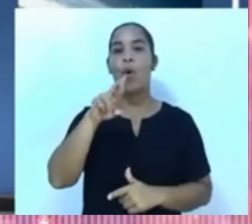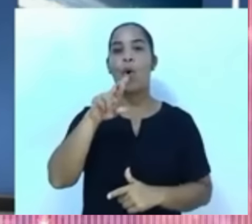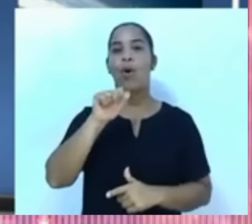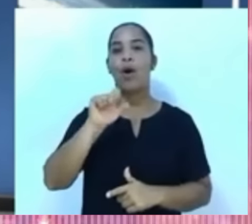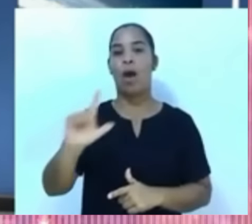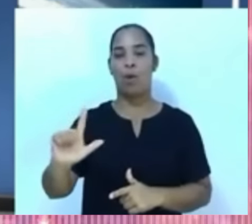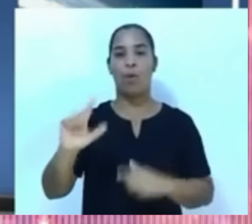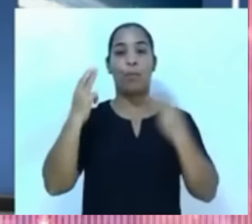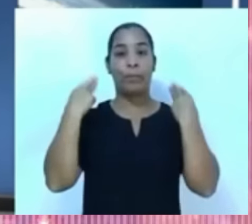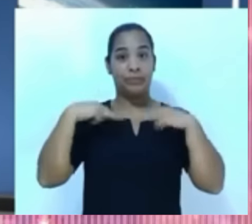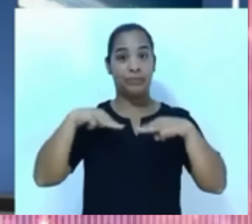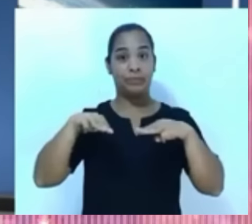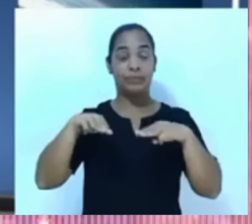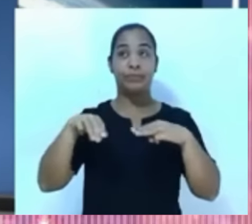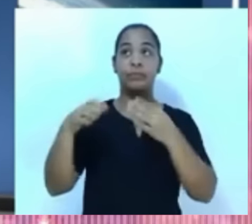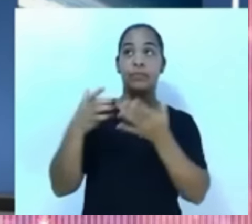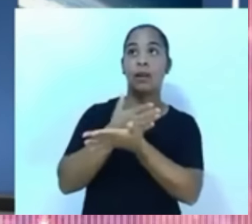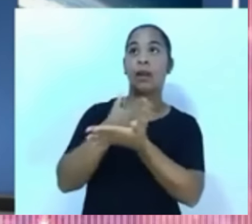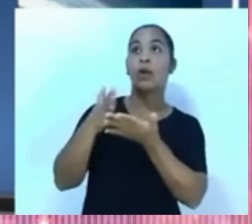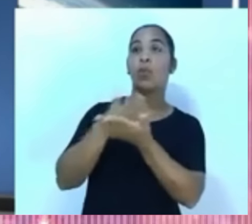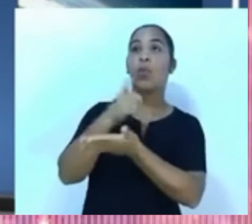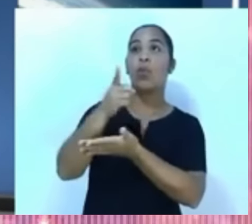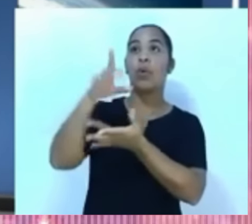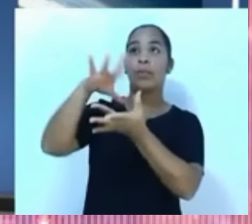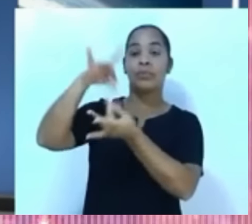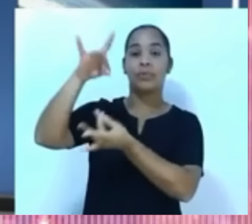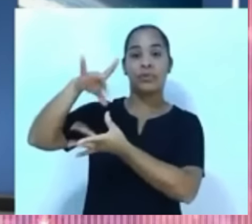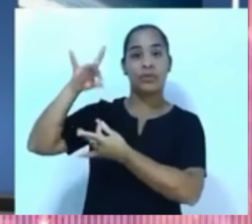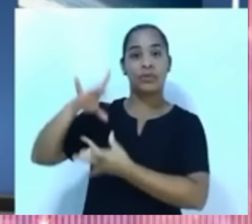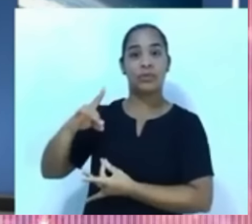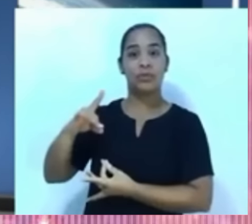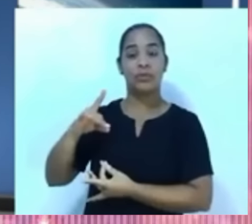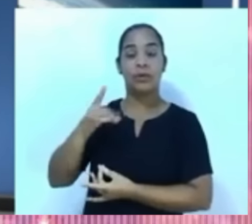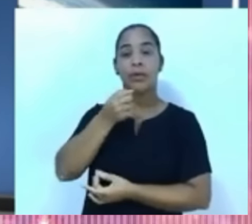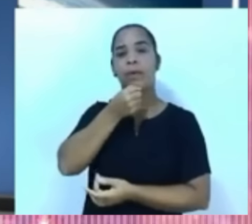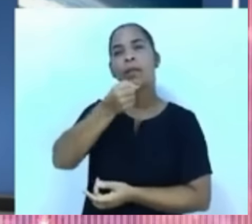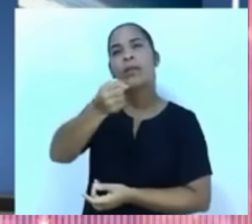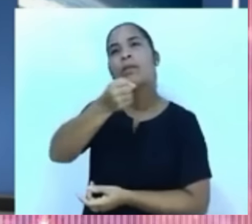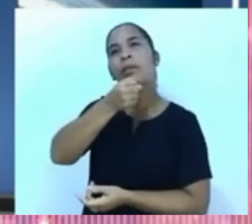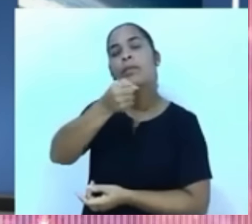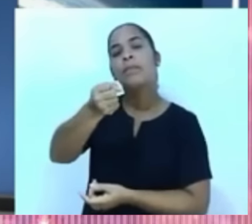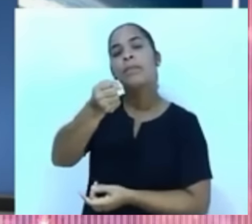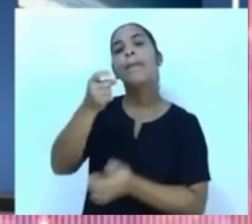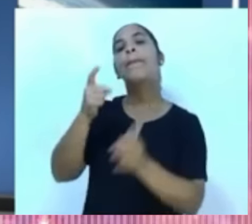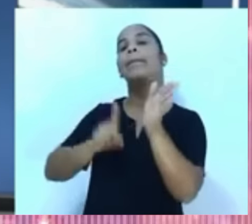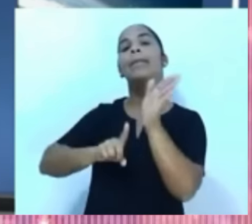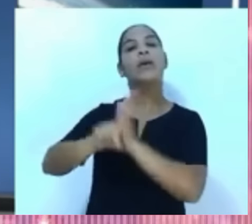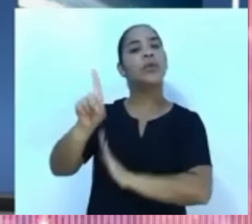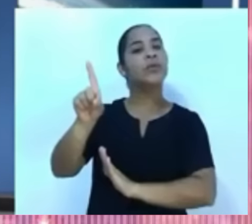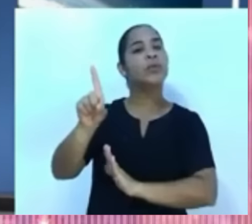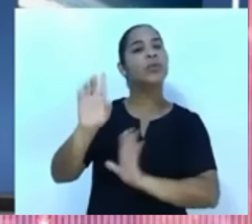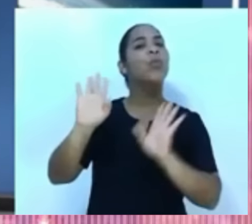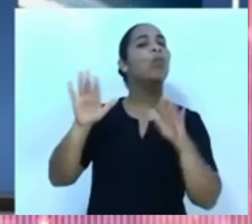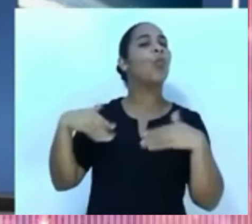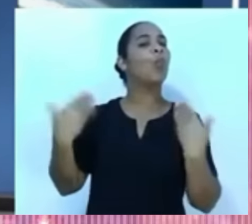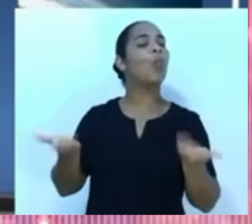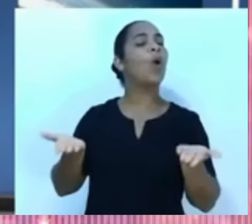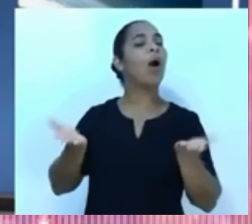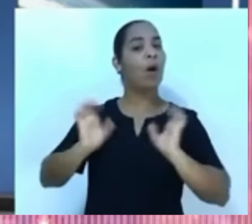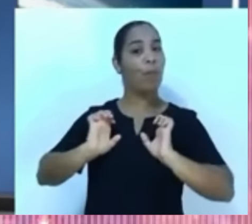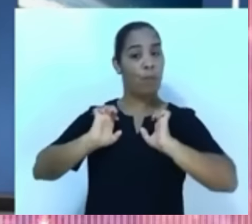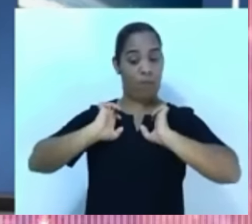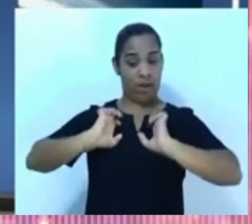dias em uma entrevista um periodista me perguntou qual era a ética